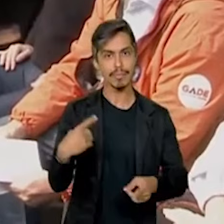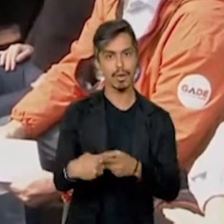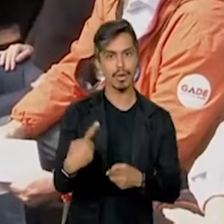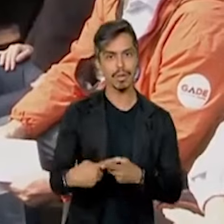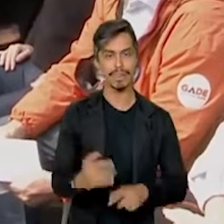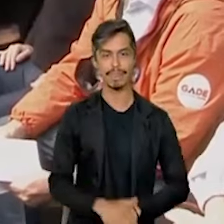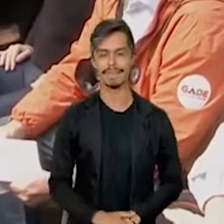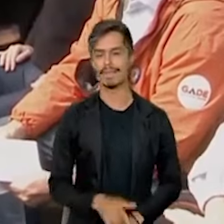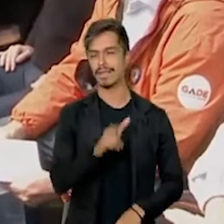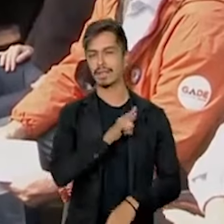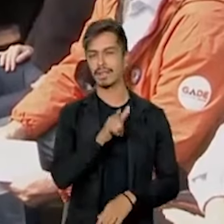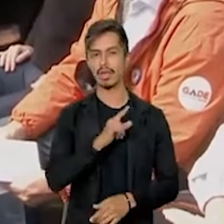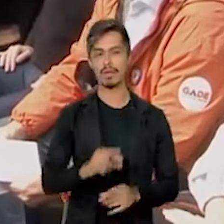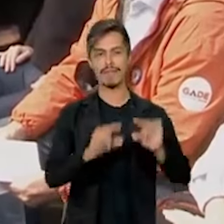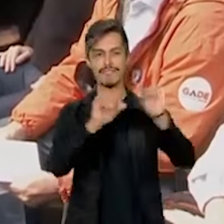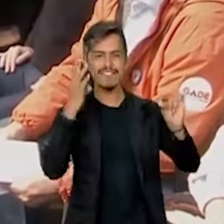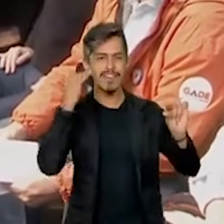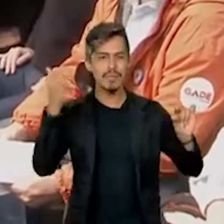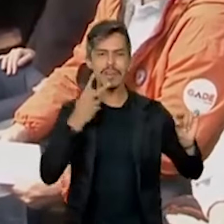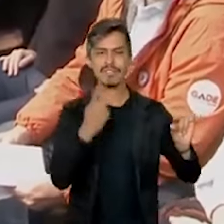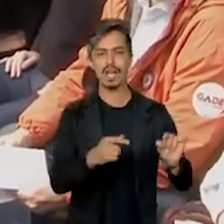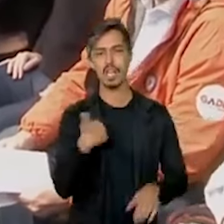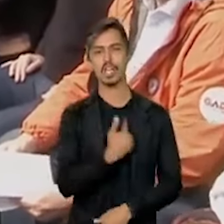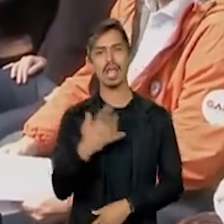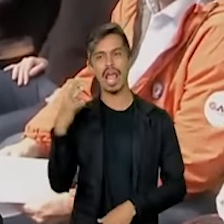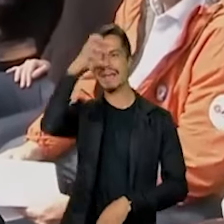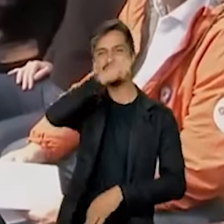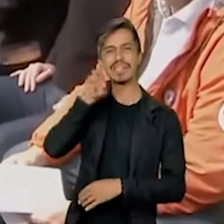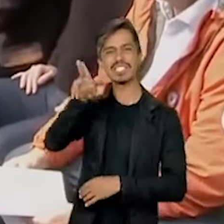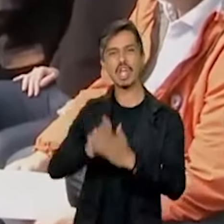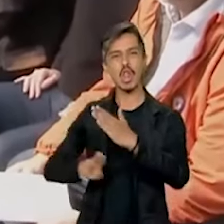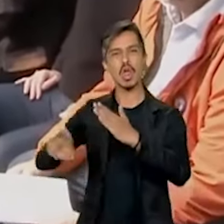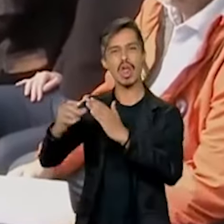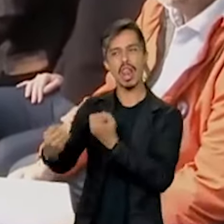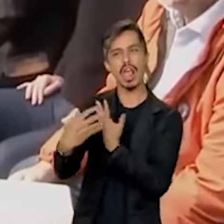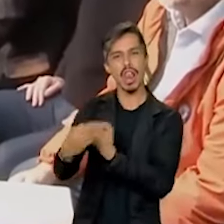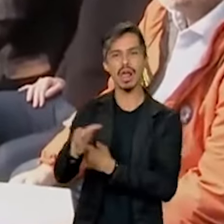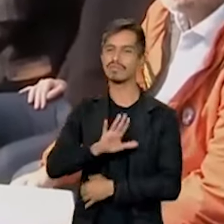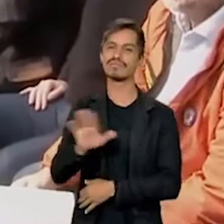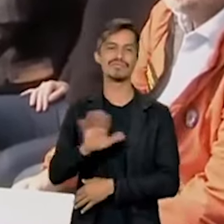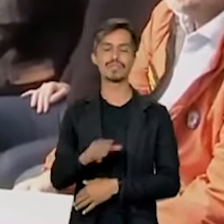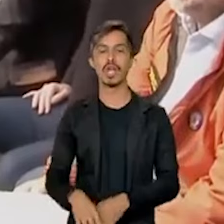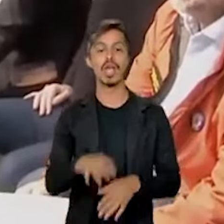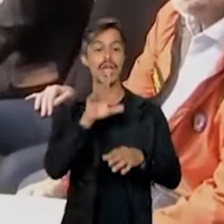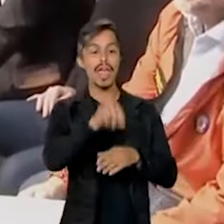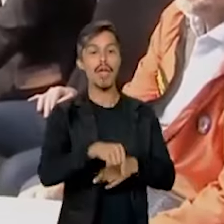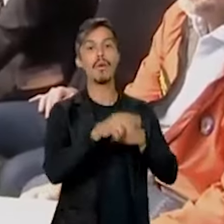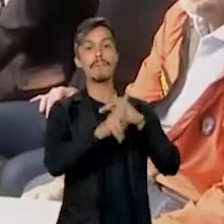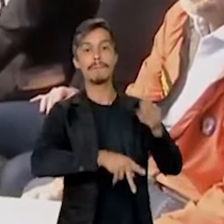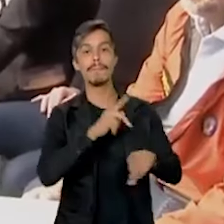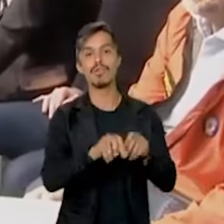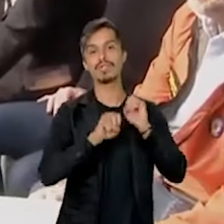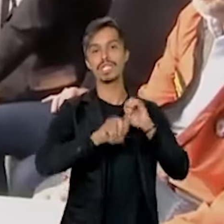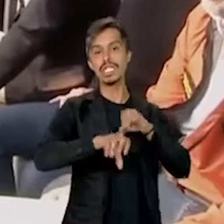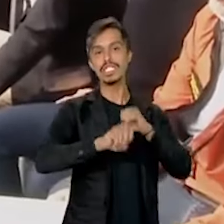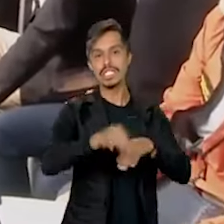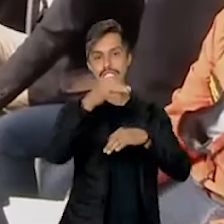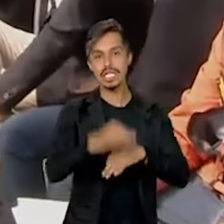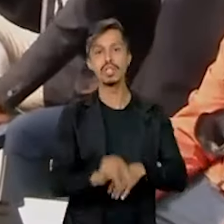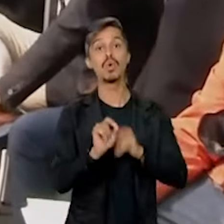um ditado que é o seguinte, que a gente não aprende na universidade. Tem um ditado que a gente aprende no meio do povo. É que